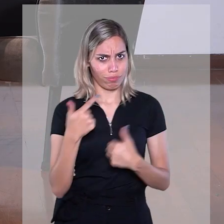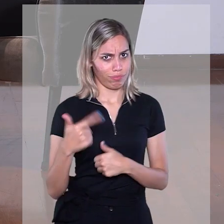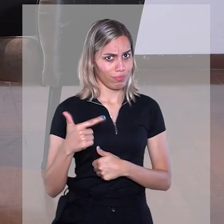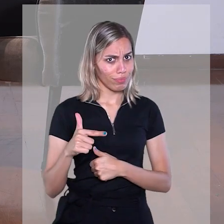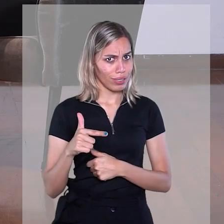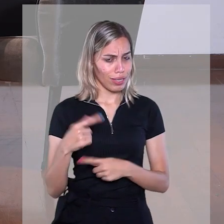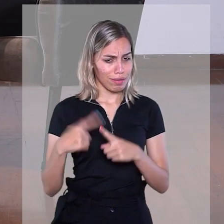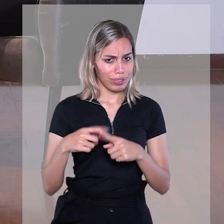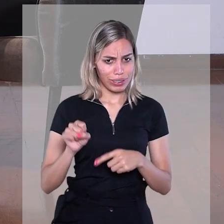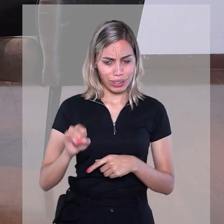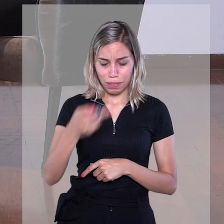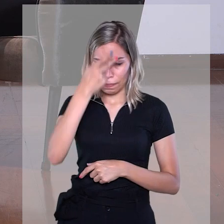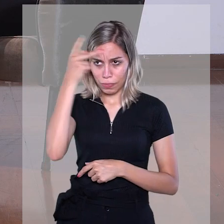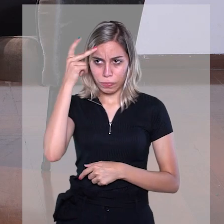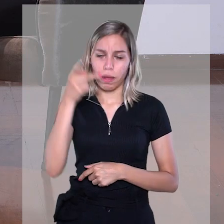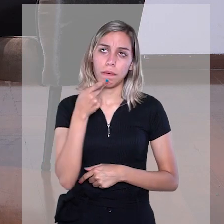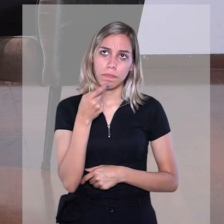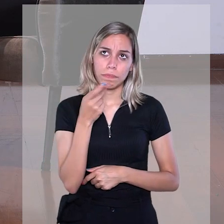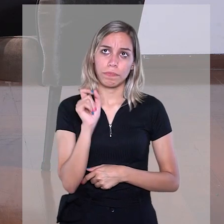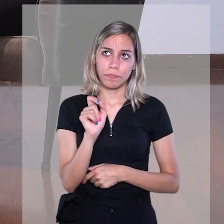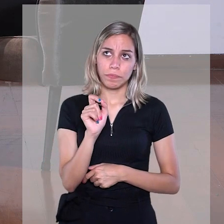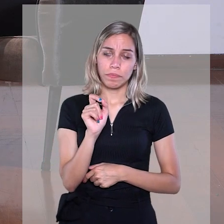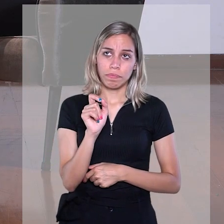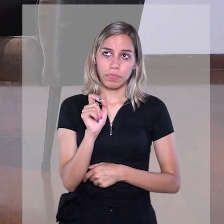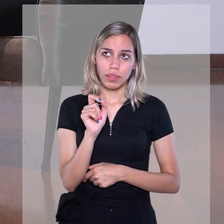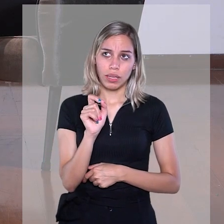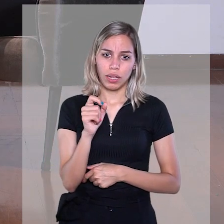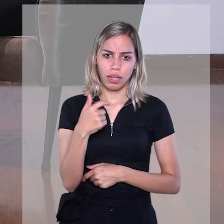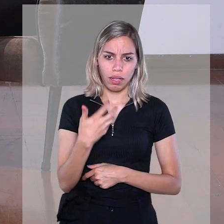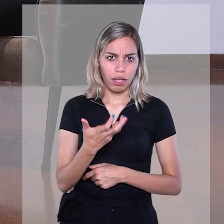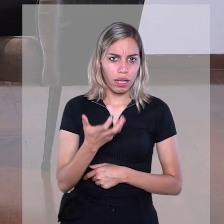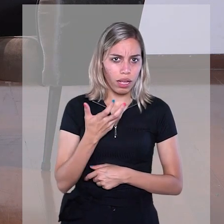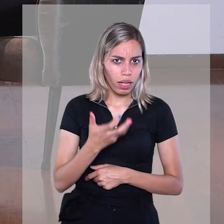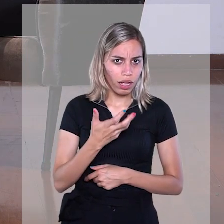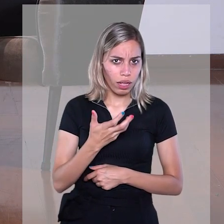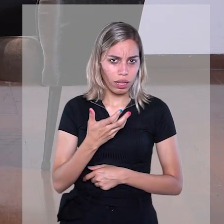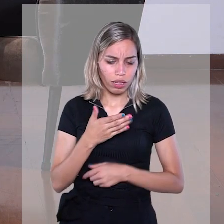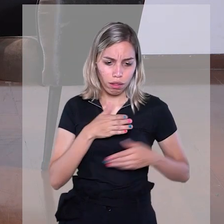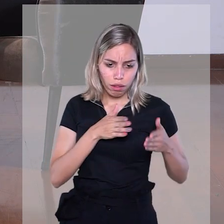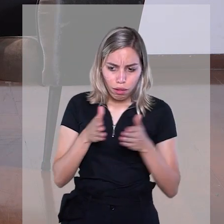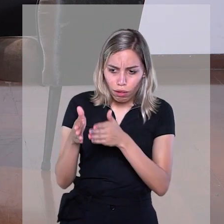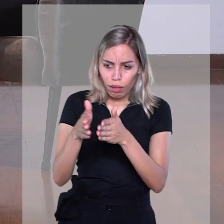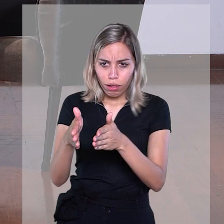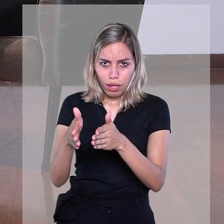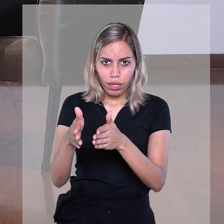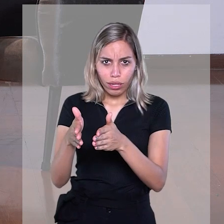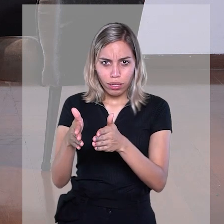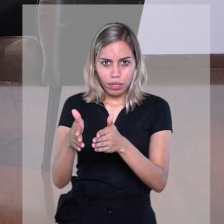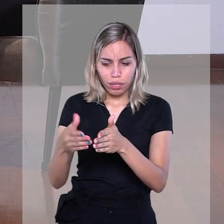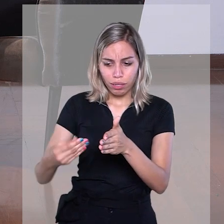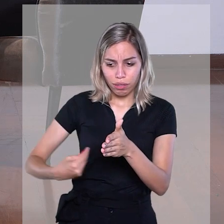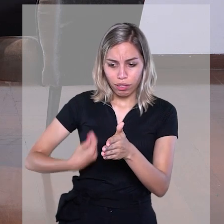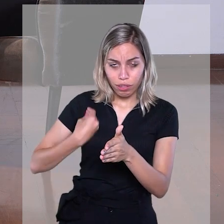uma imprudência alguém querer se dedicar o melhor do seu tempo, a